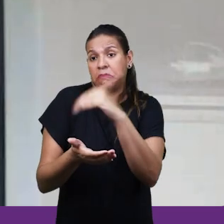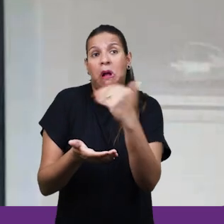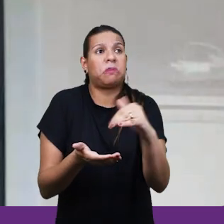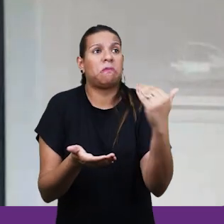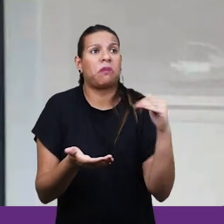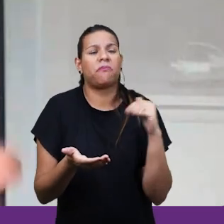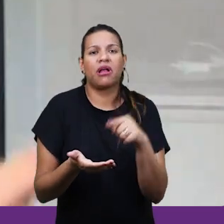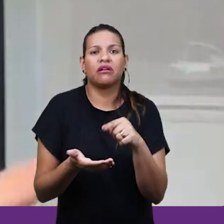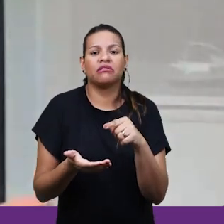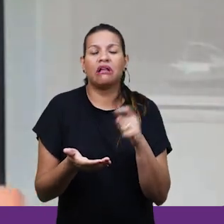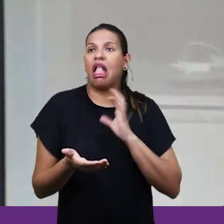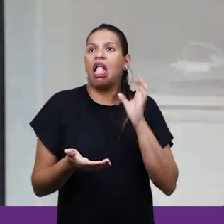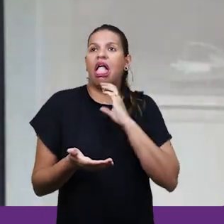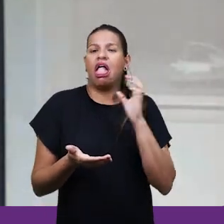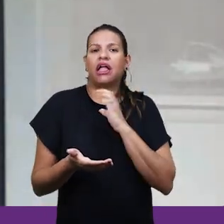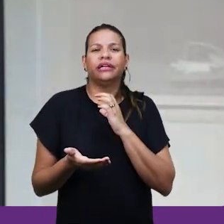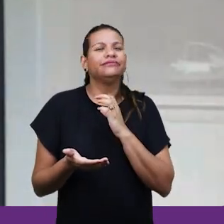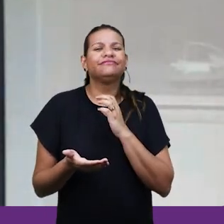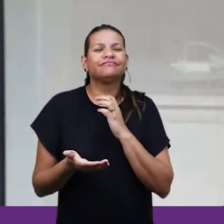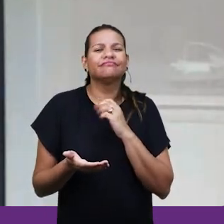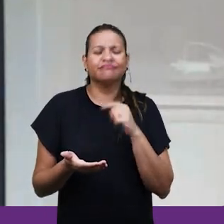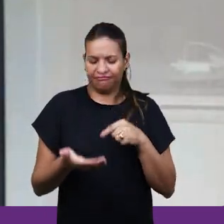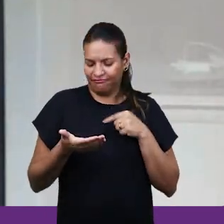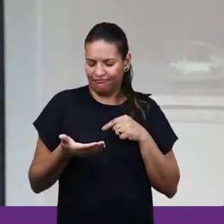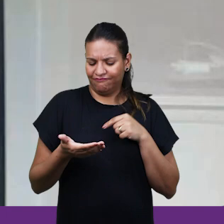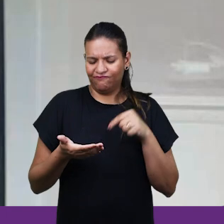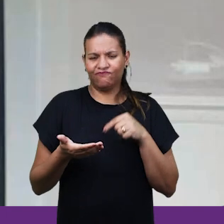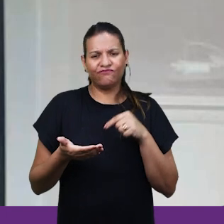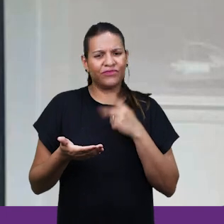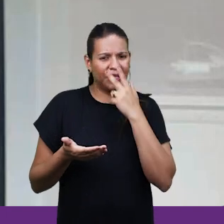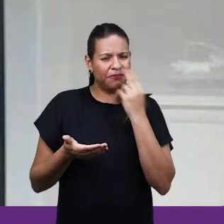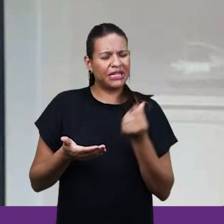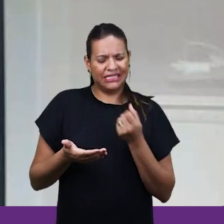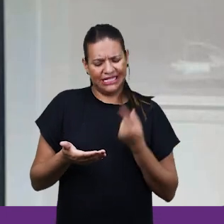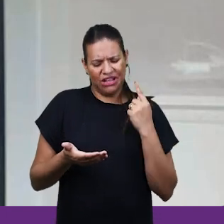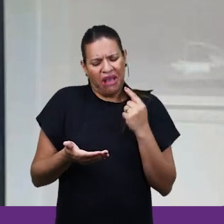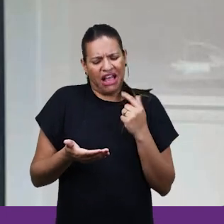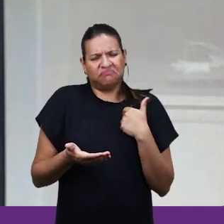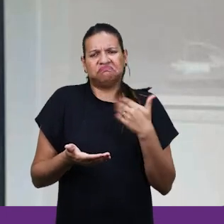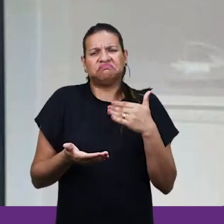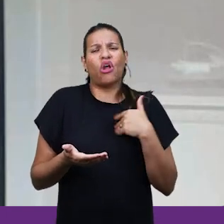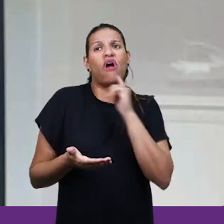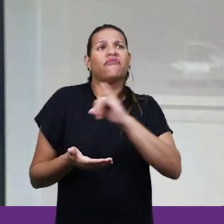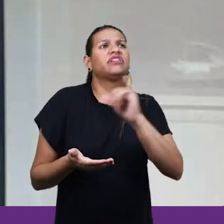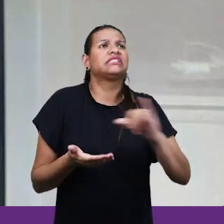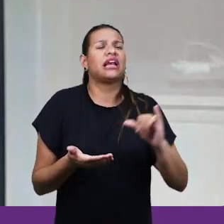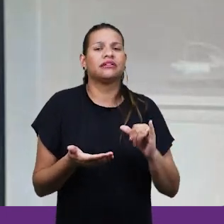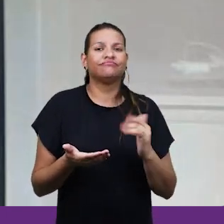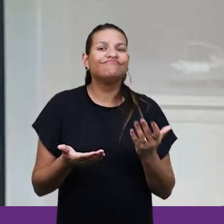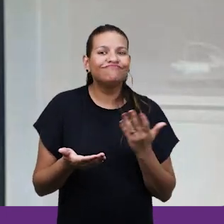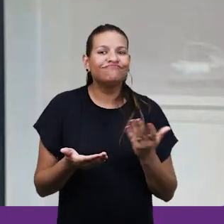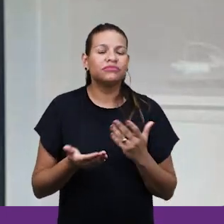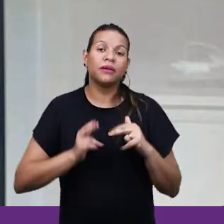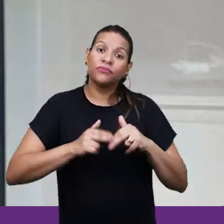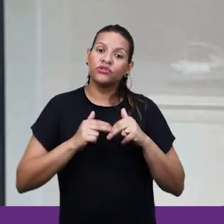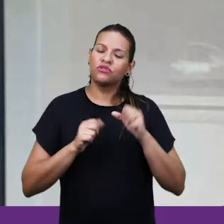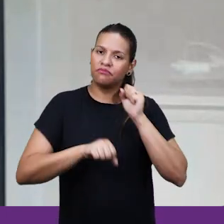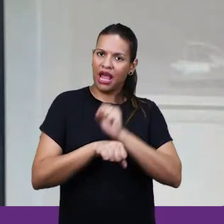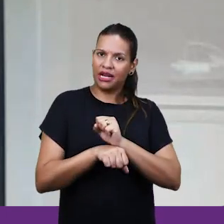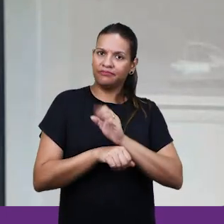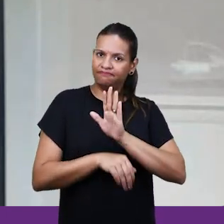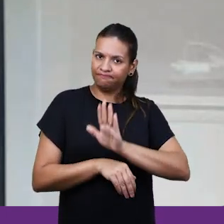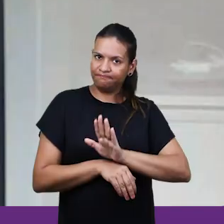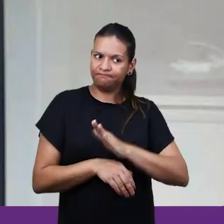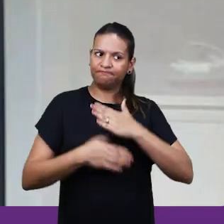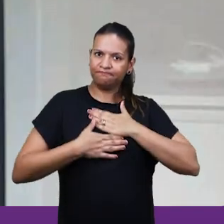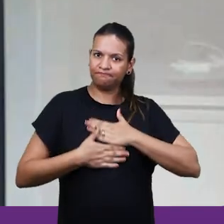e recebia e tinha que correr para mandar para frente, porque às vezes na pressa, até na boa intenção de eu preciso alertar